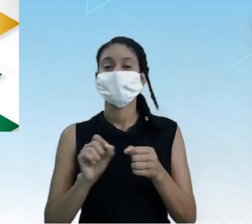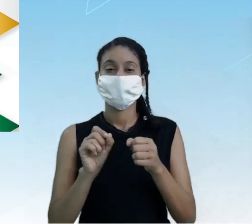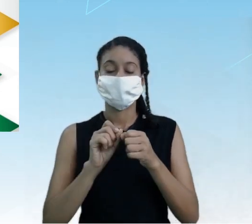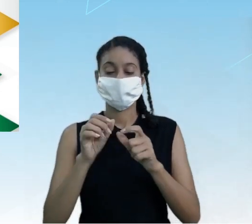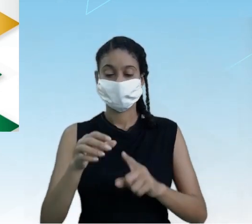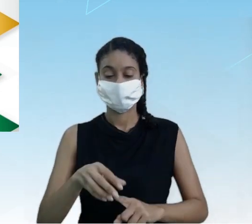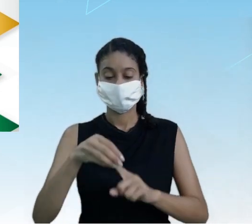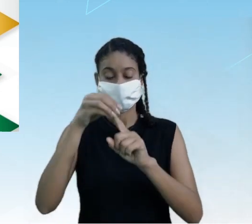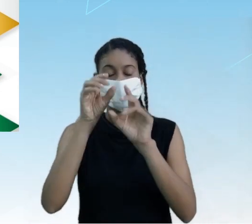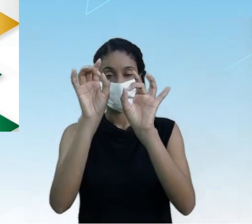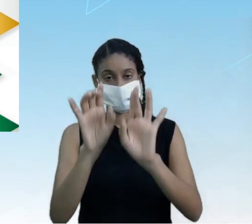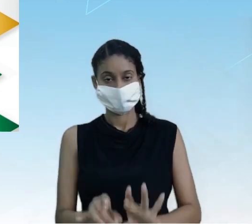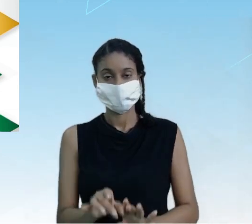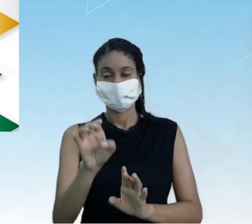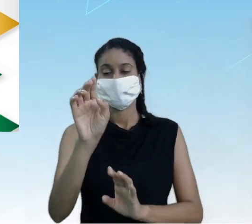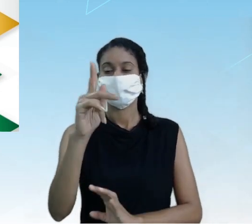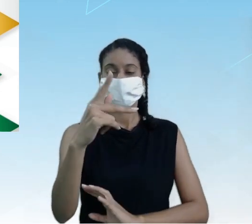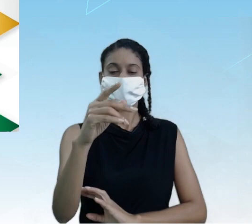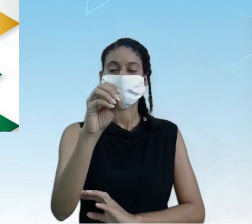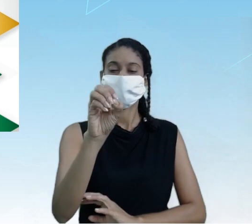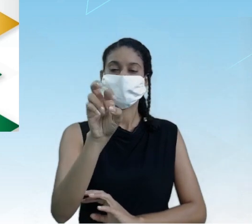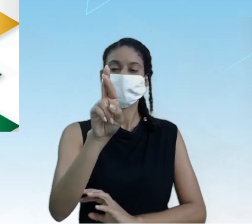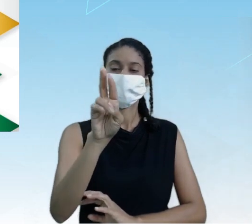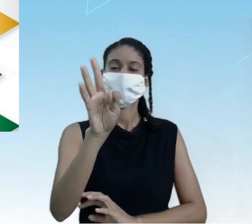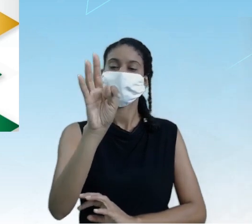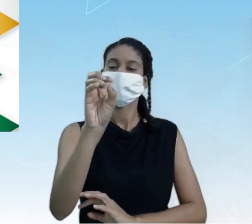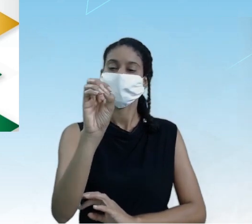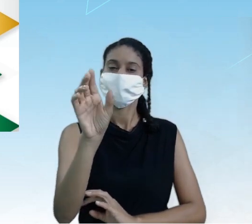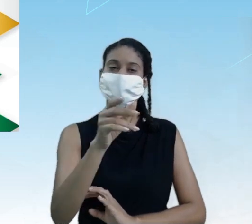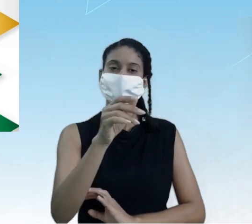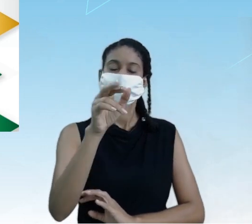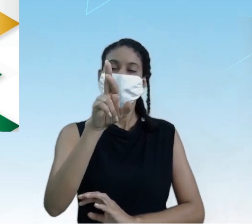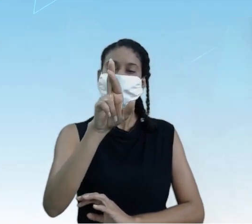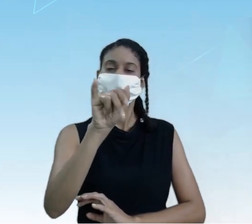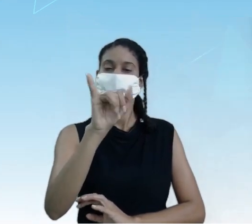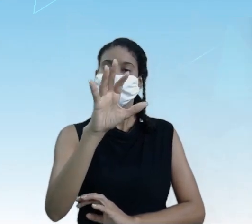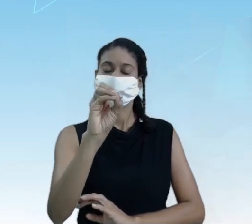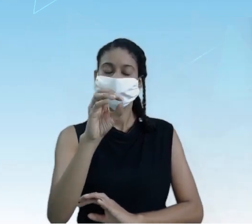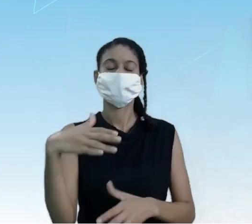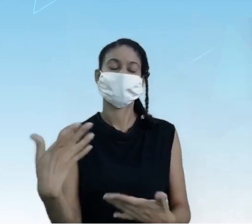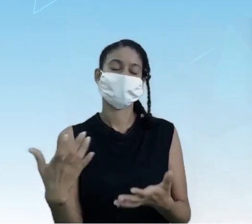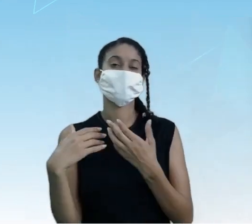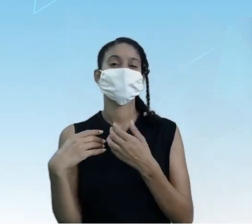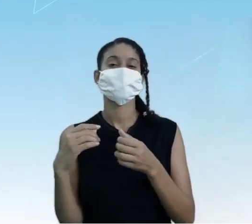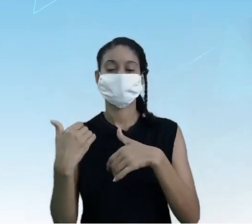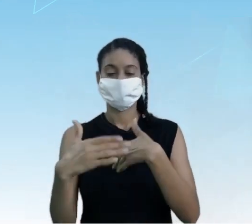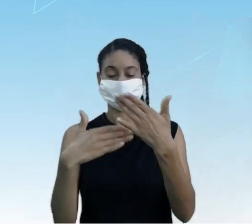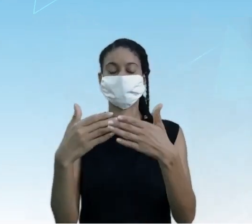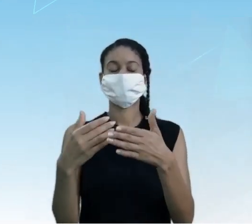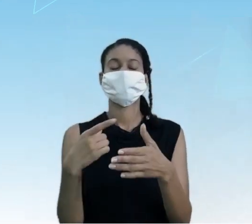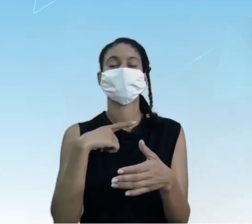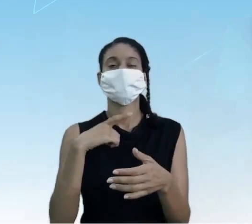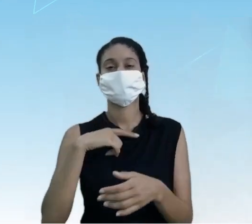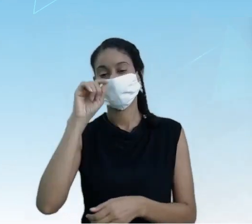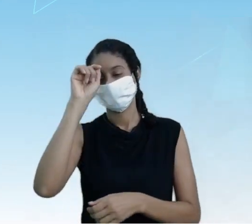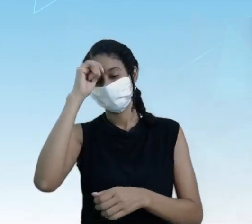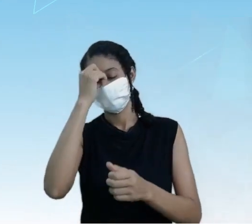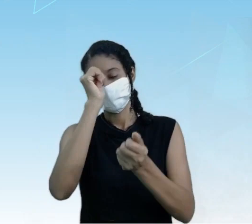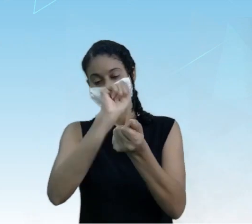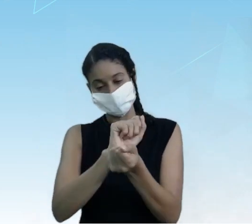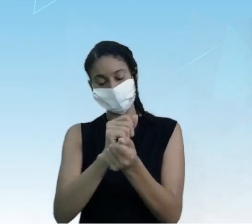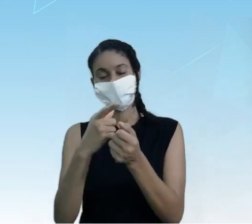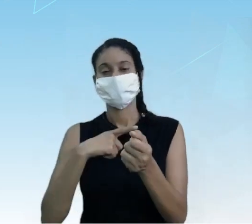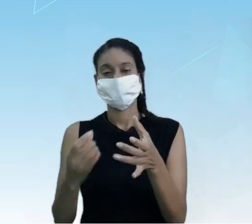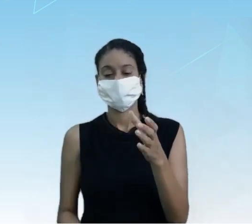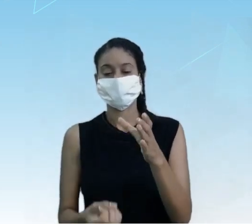especial em Porto Rico. Então, nesse processo de escravidão, obviamente nasceu essa fusão dos